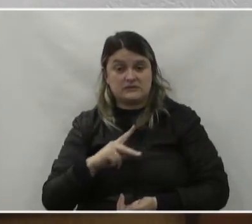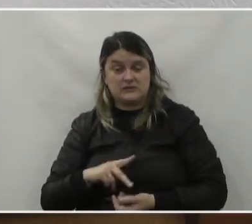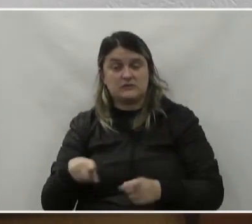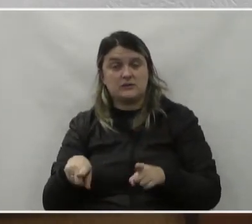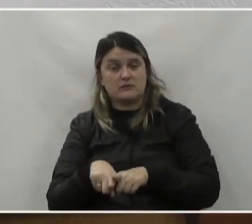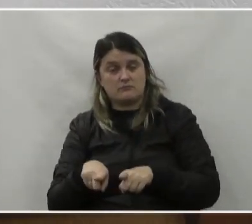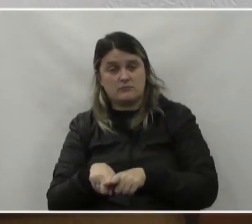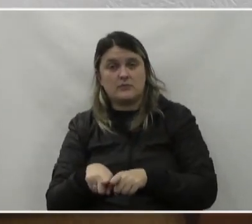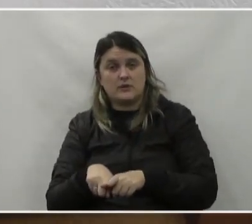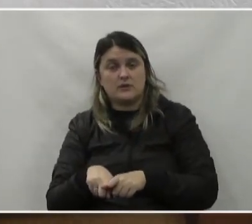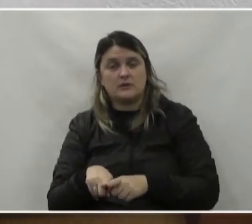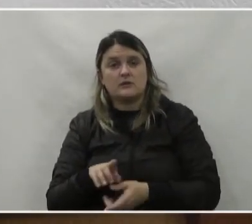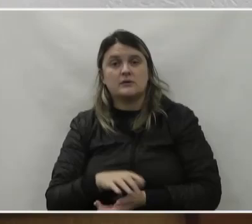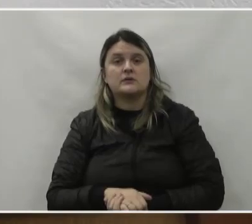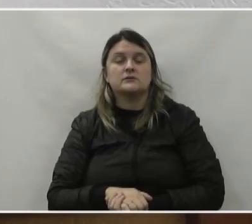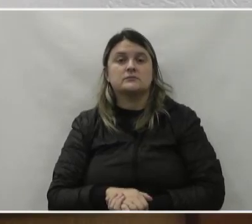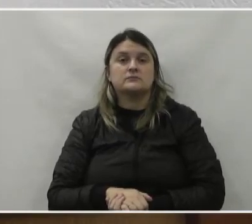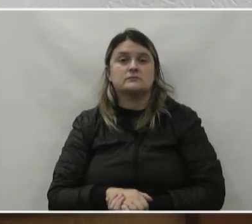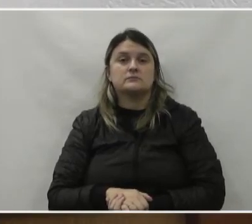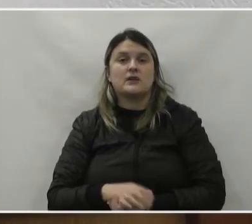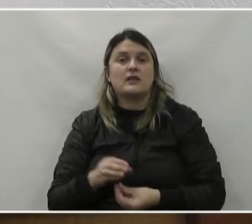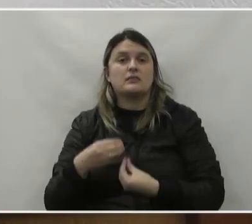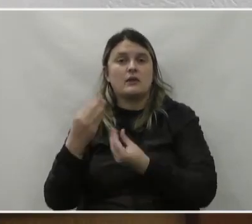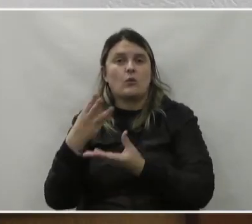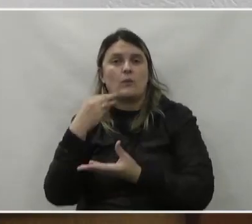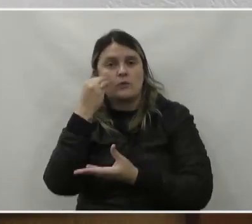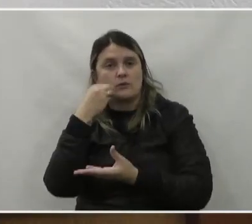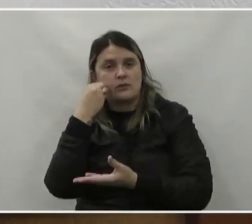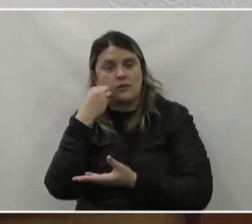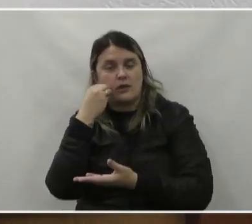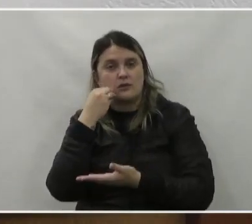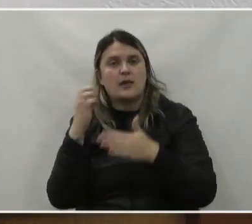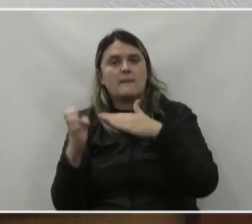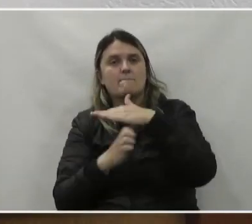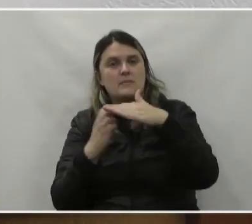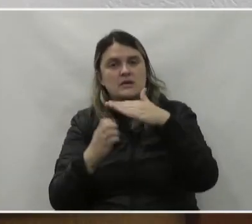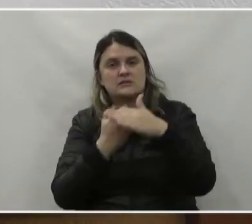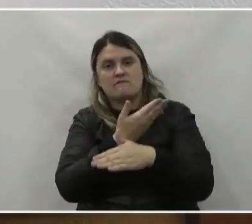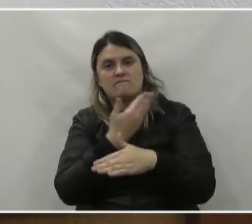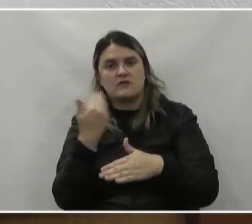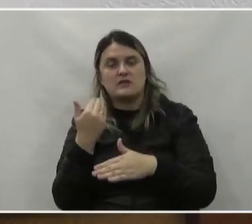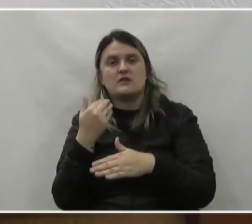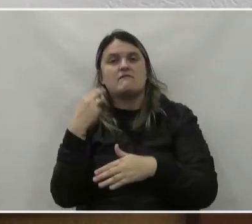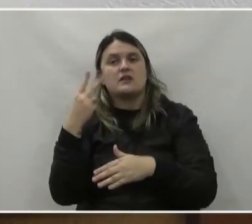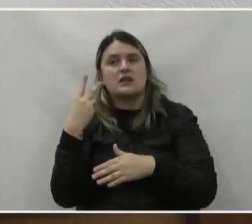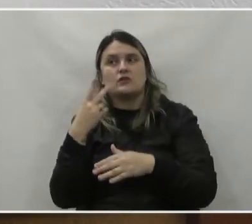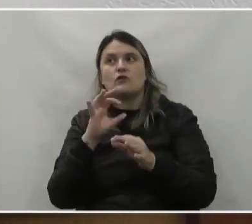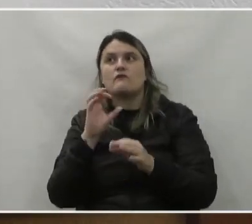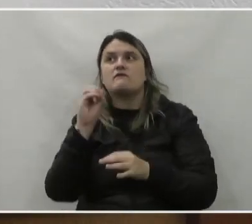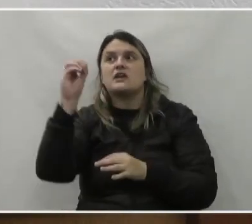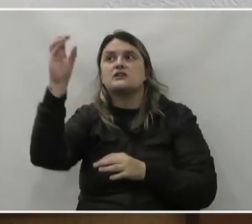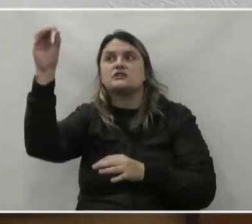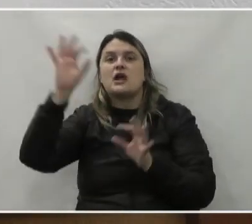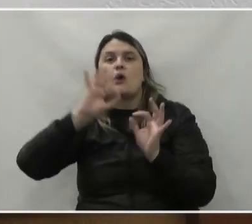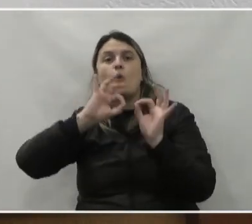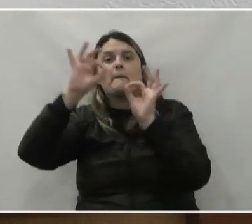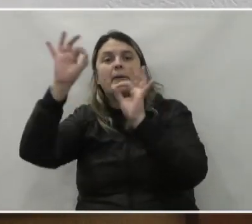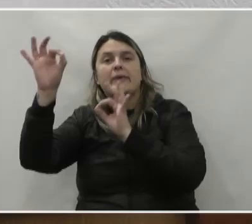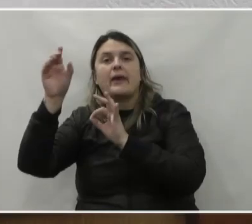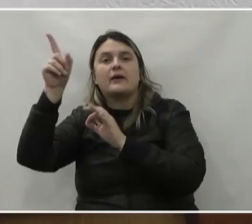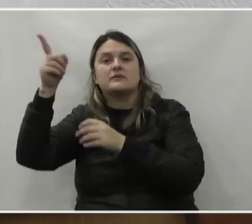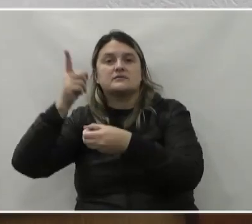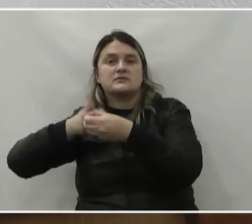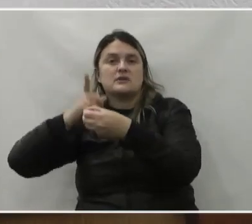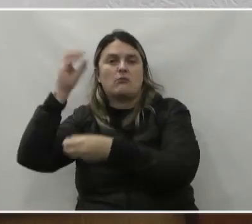cedeu uma oportunidade de vereador acompanhar em outro município também como é que